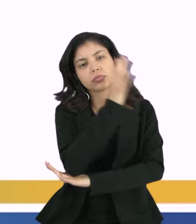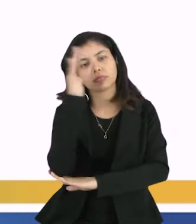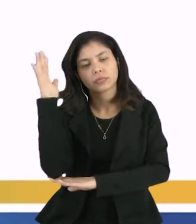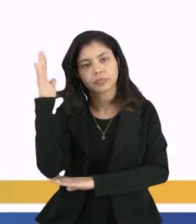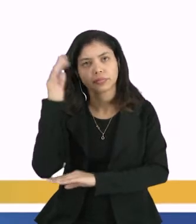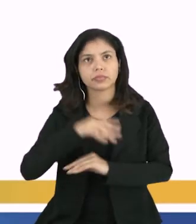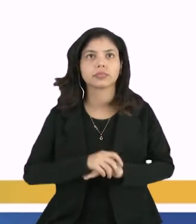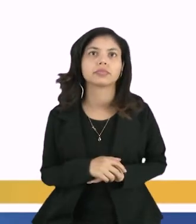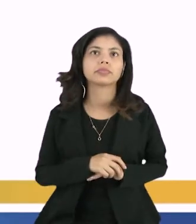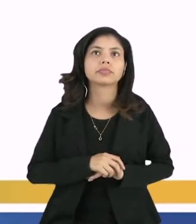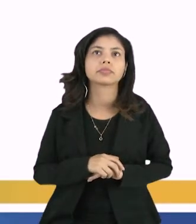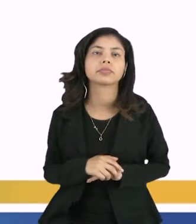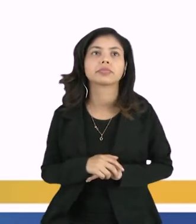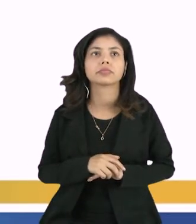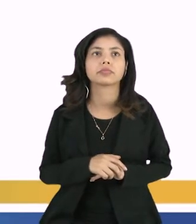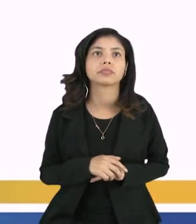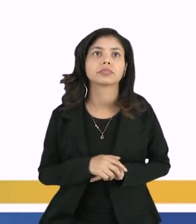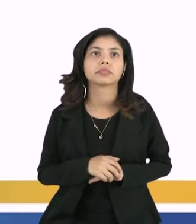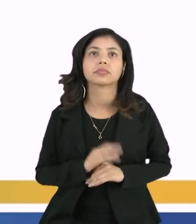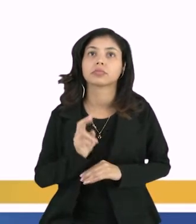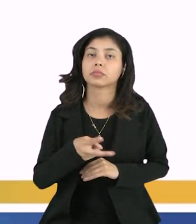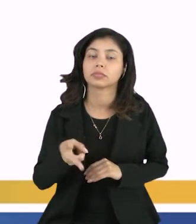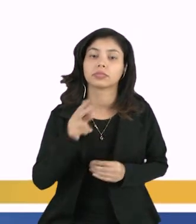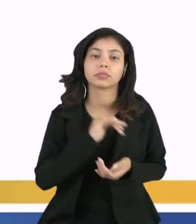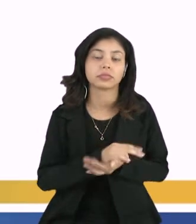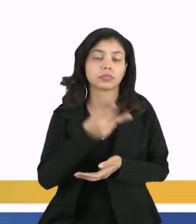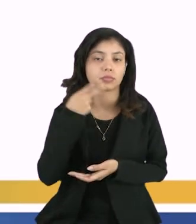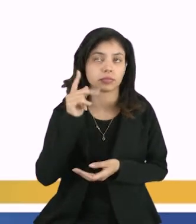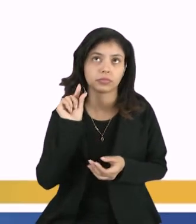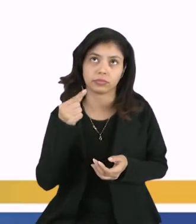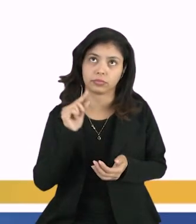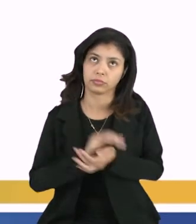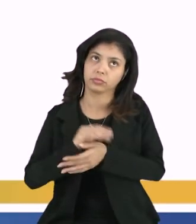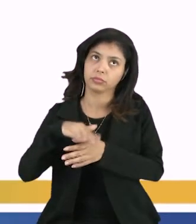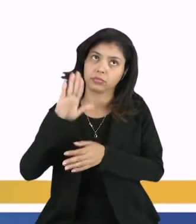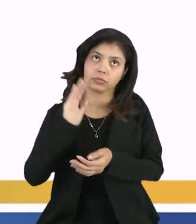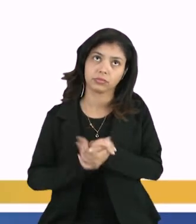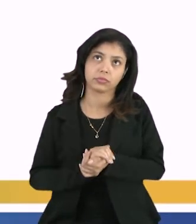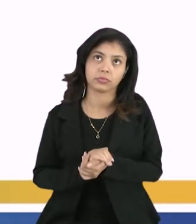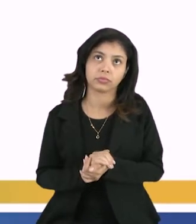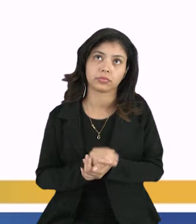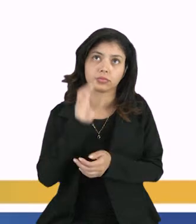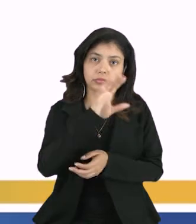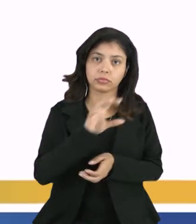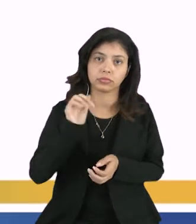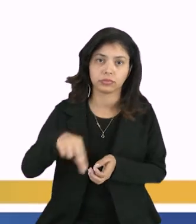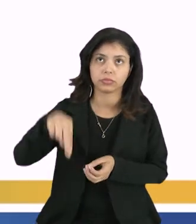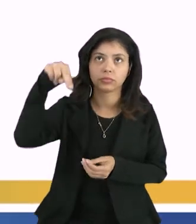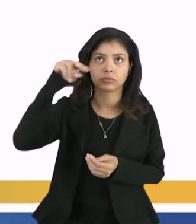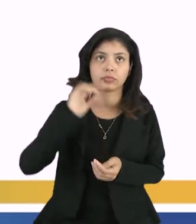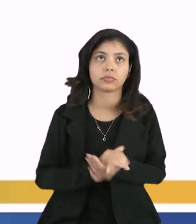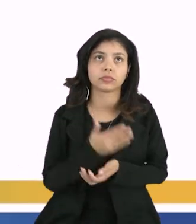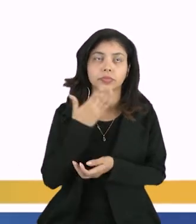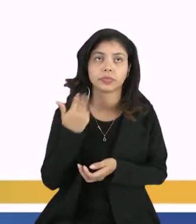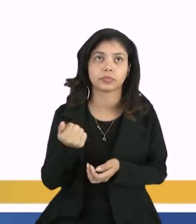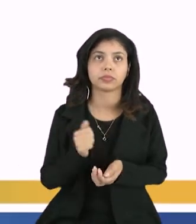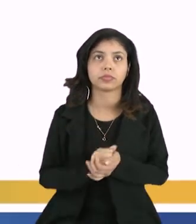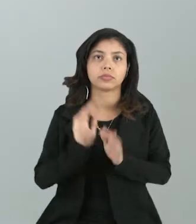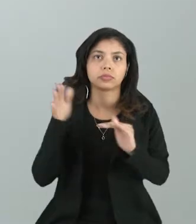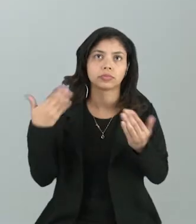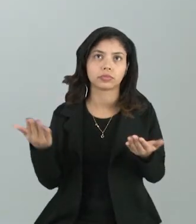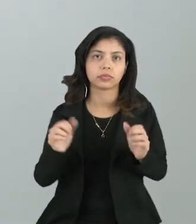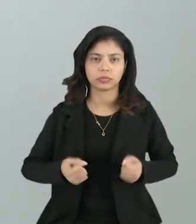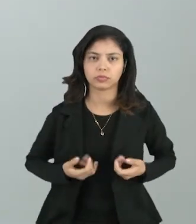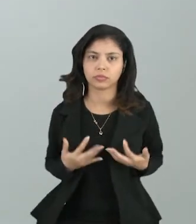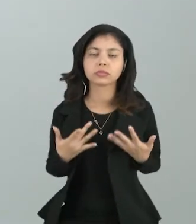da natureza, né? E aí, continuando, a gente vai falar um pouquinho mais sobre a região norte, para vocês entenderem melhor quais são